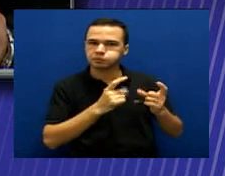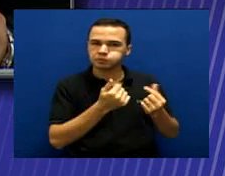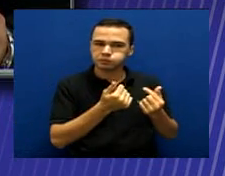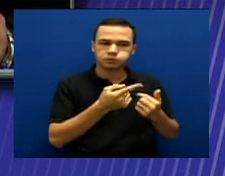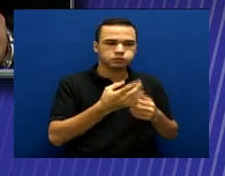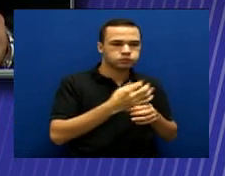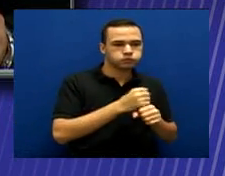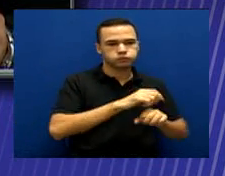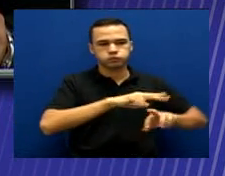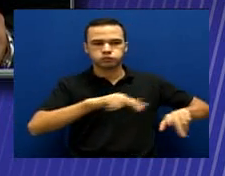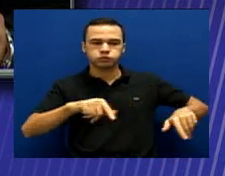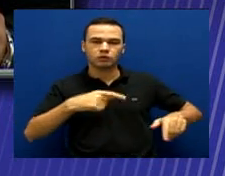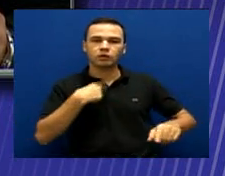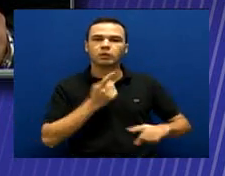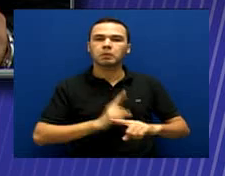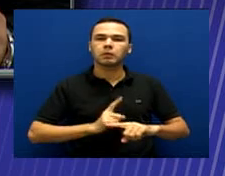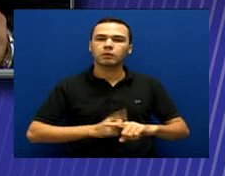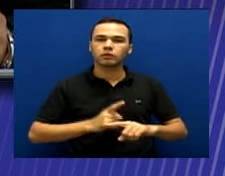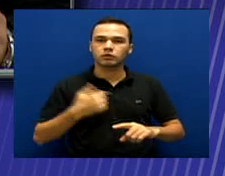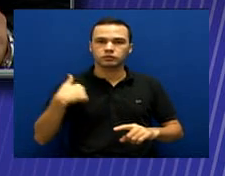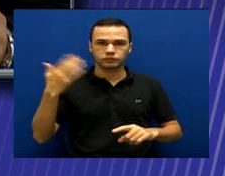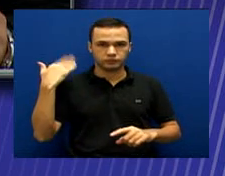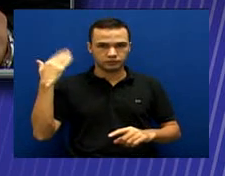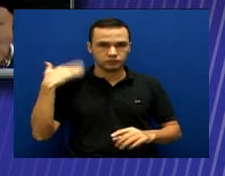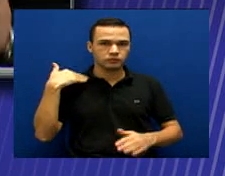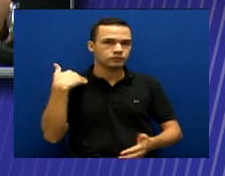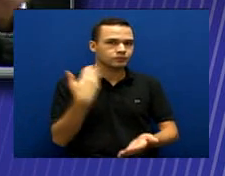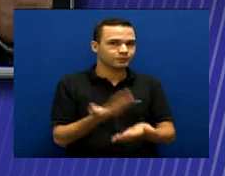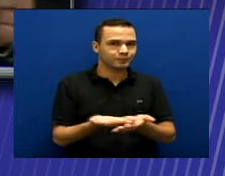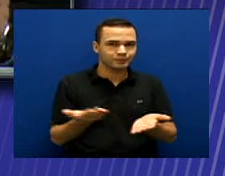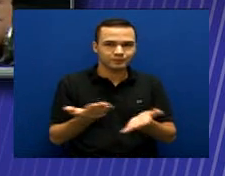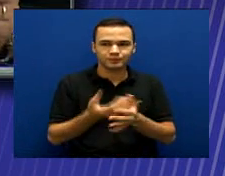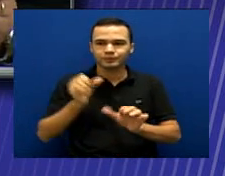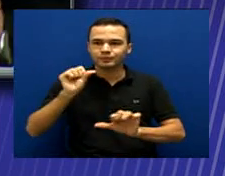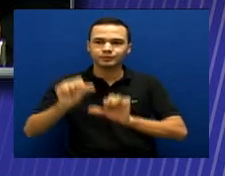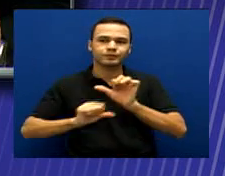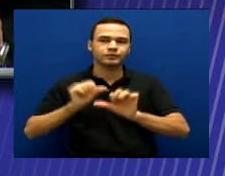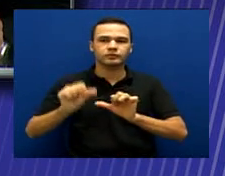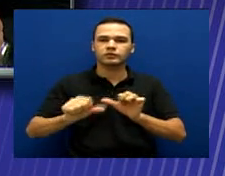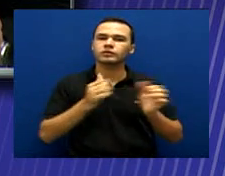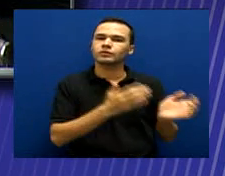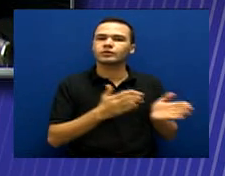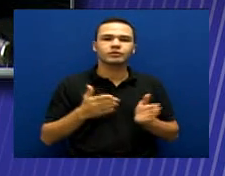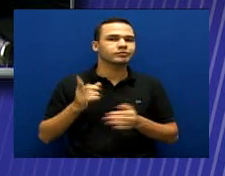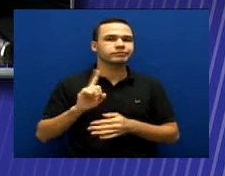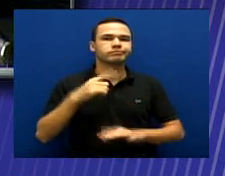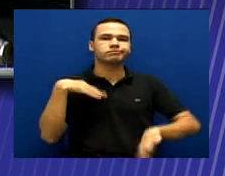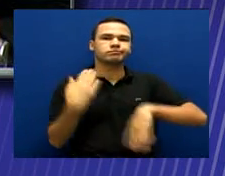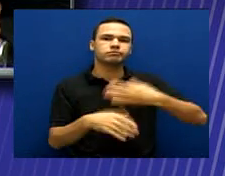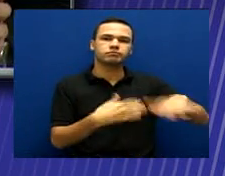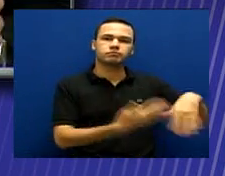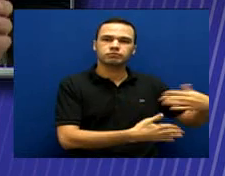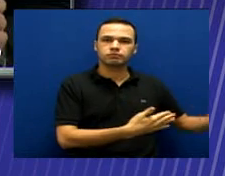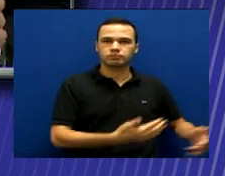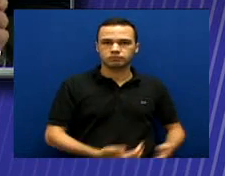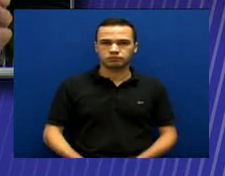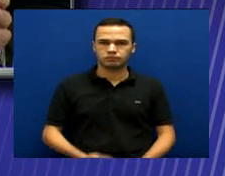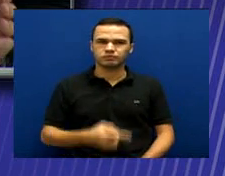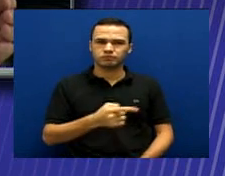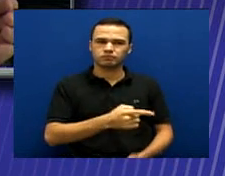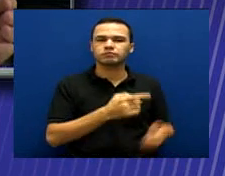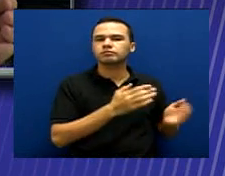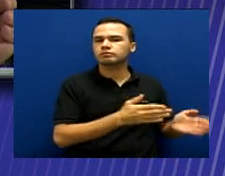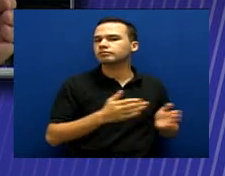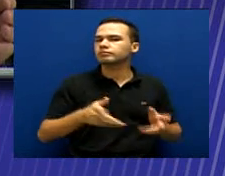do que foi encontrado porque até porque a transição foi conturbado onde não se ouve essa essa essa